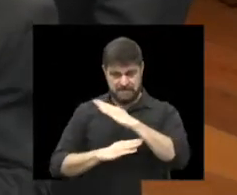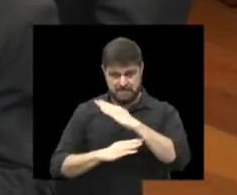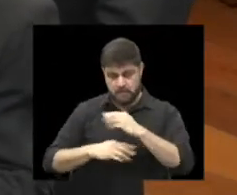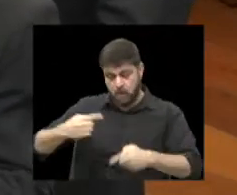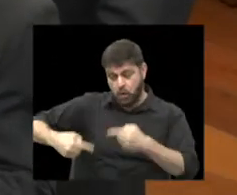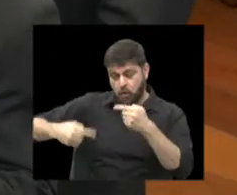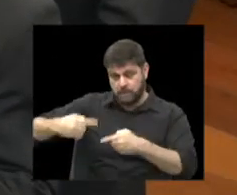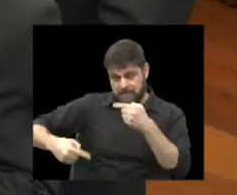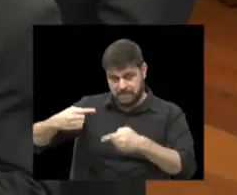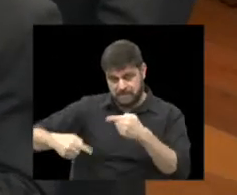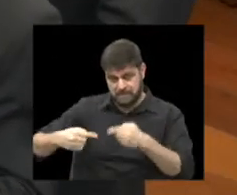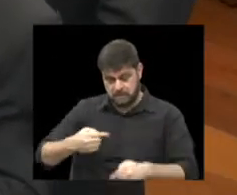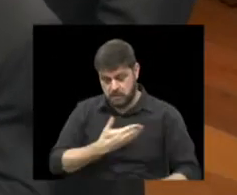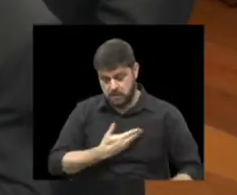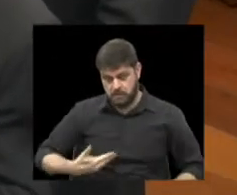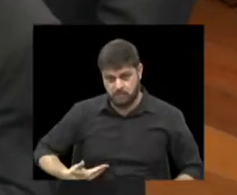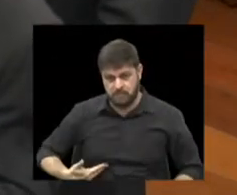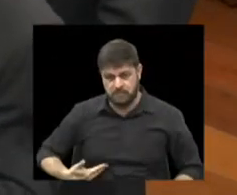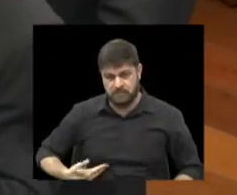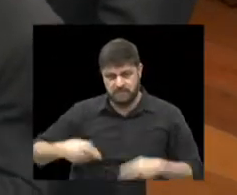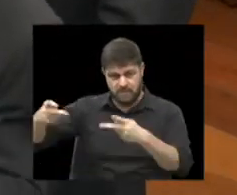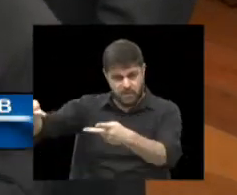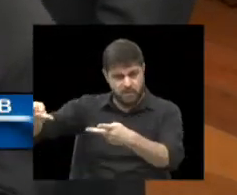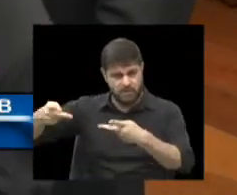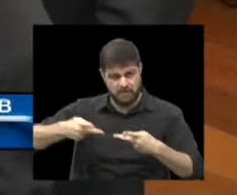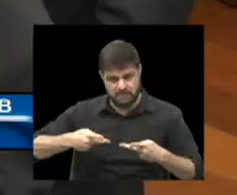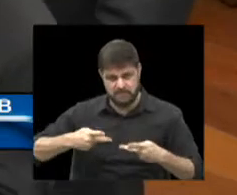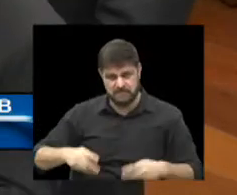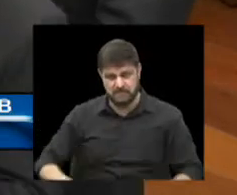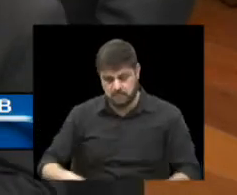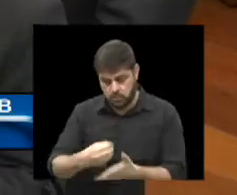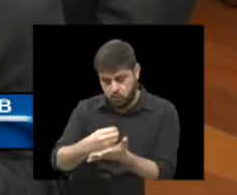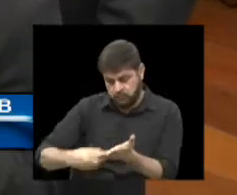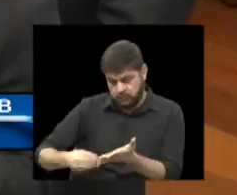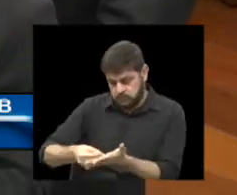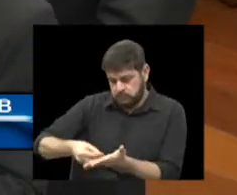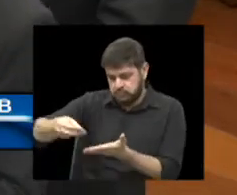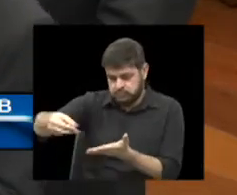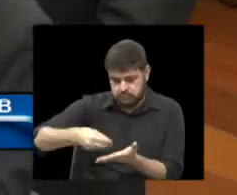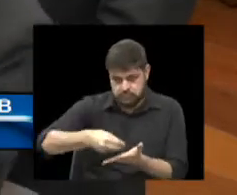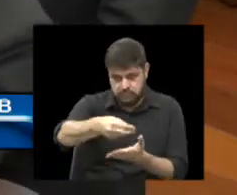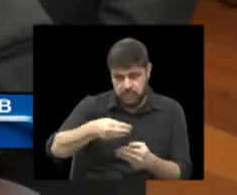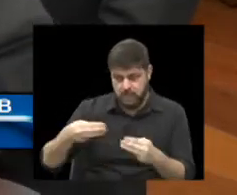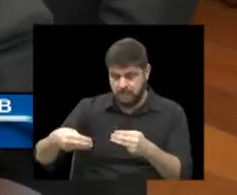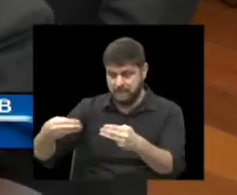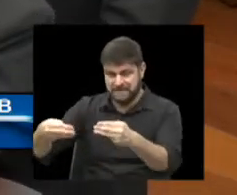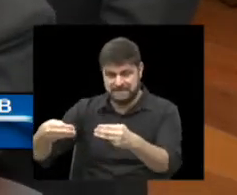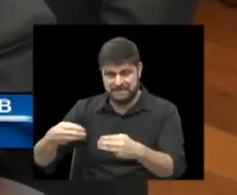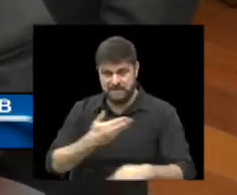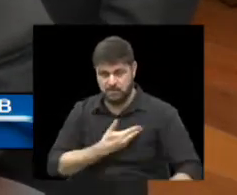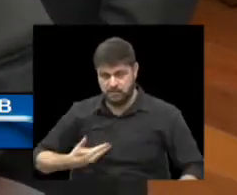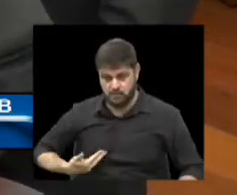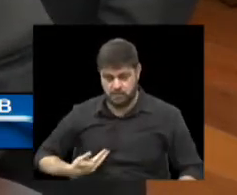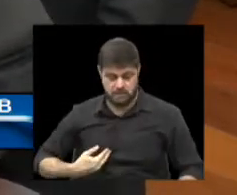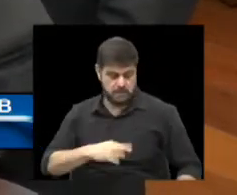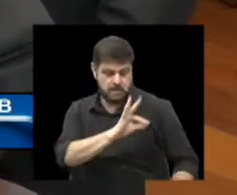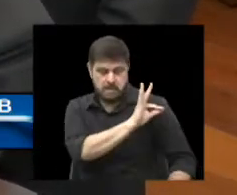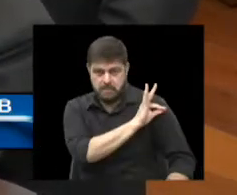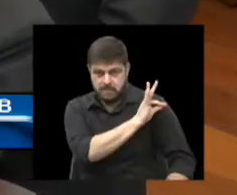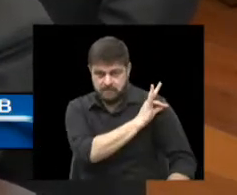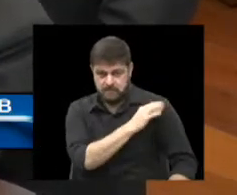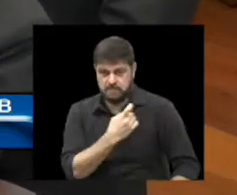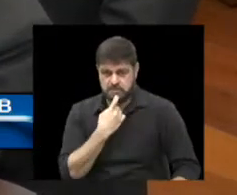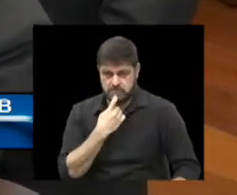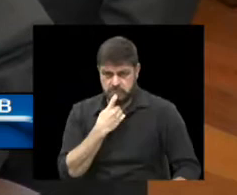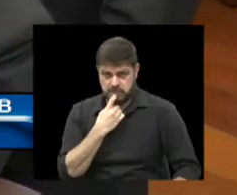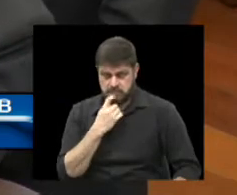debate público, e foram convidados em forma de ofício o Ministério Público, a Prefeitura Municipal de